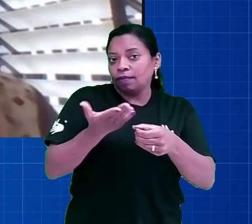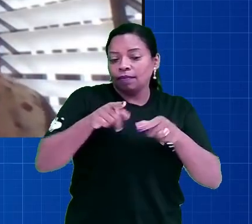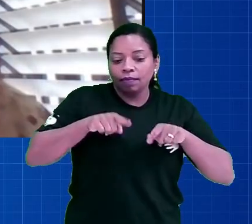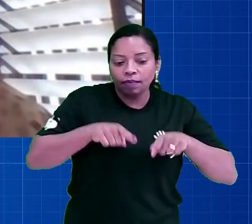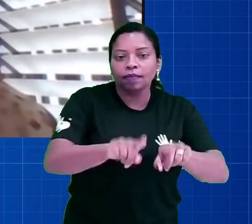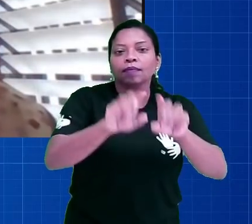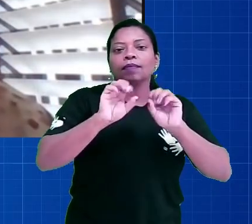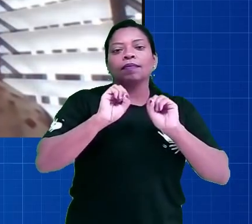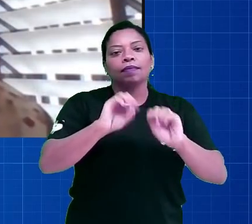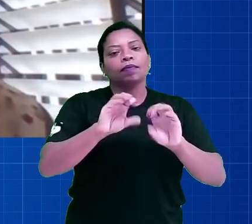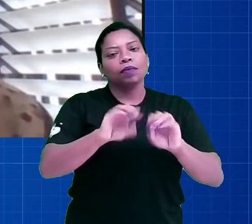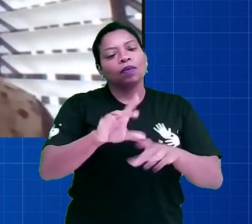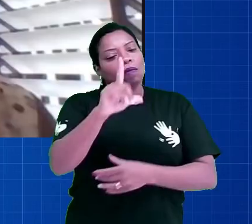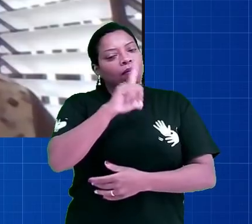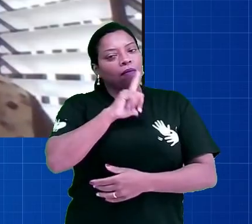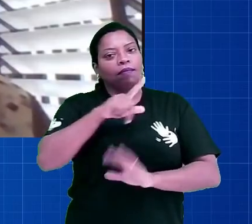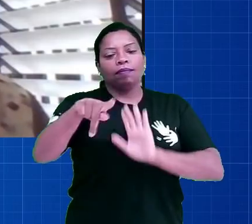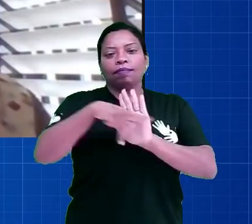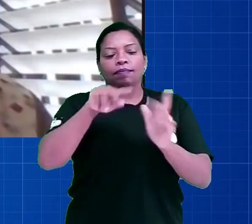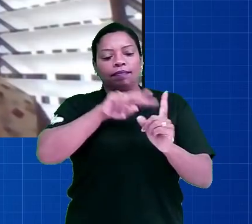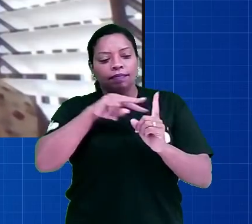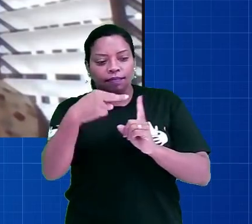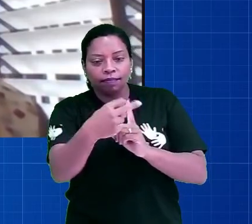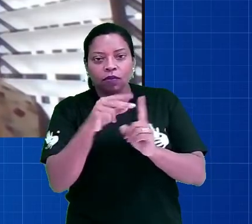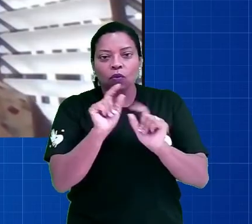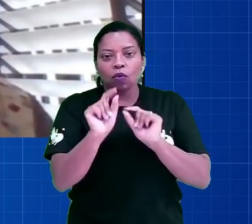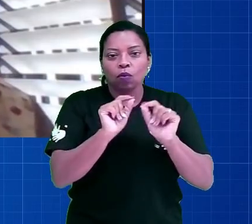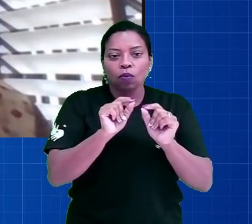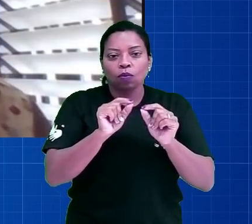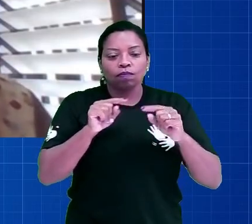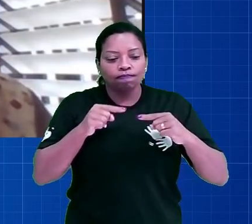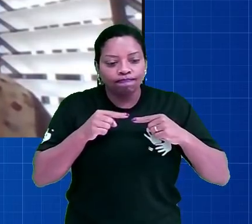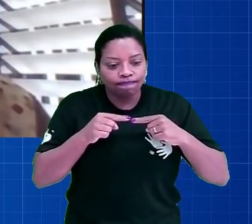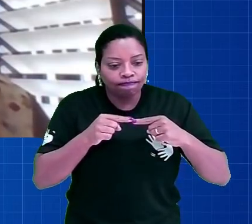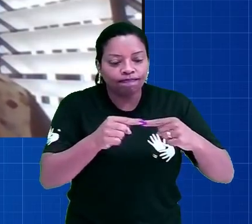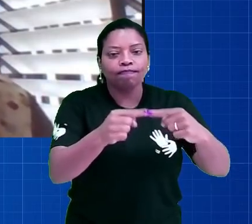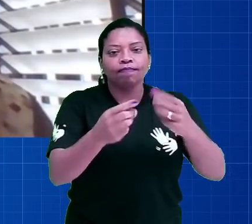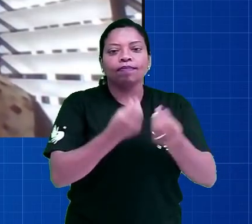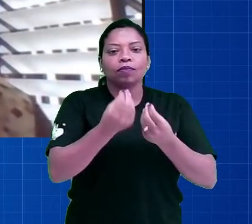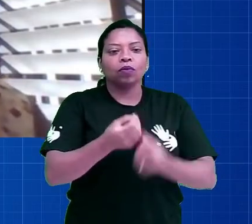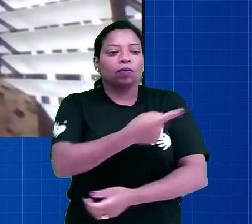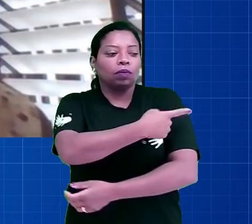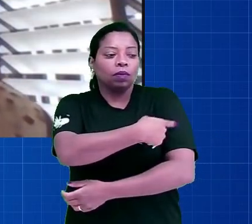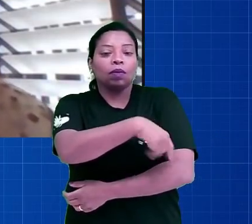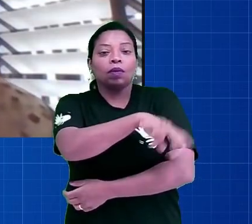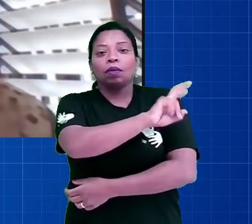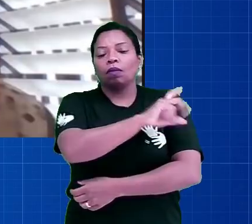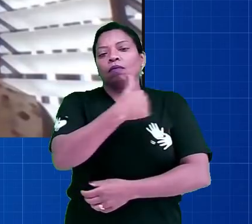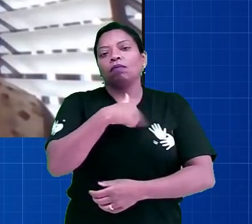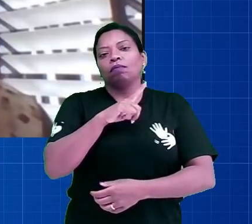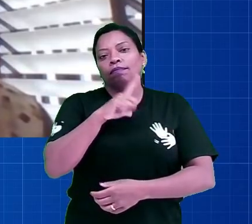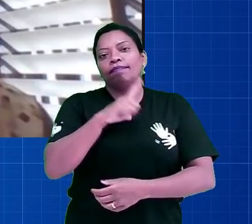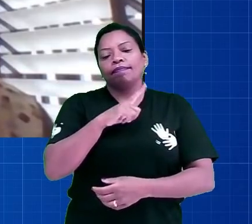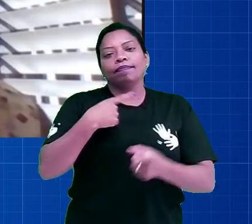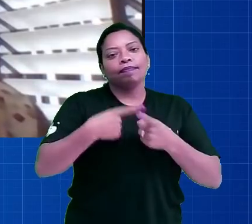municipais, sobretudo as municipais, o coensino, ele tem uma perspectiva bastante alinhada